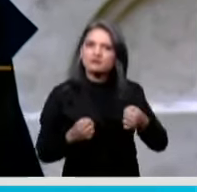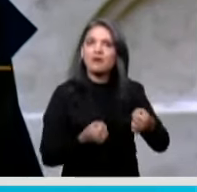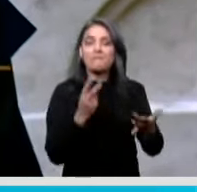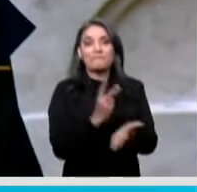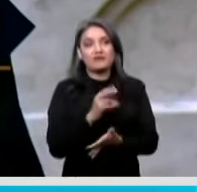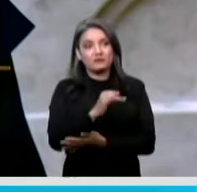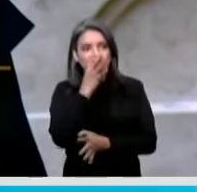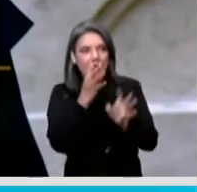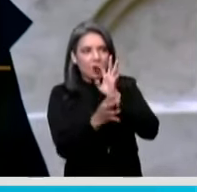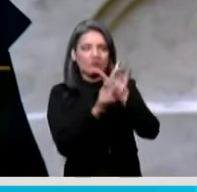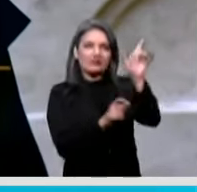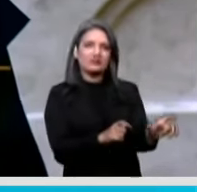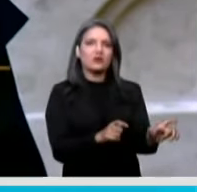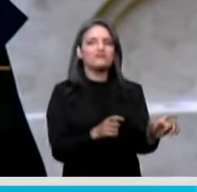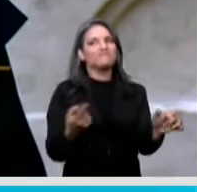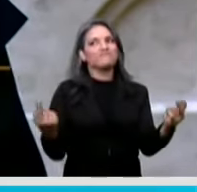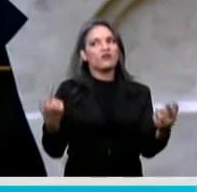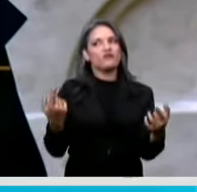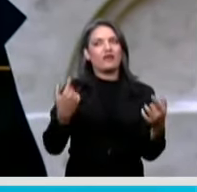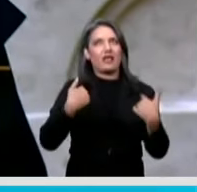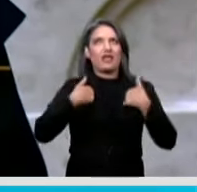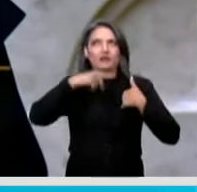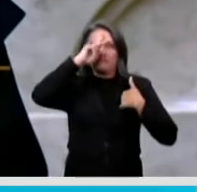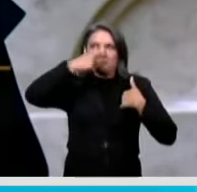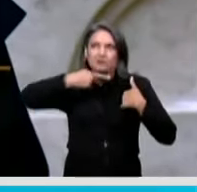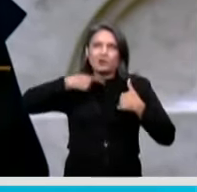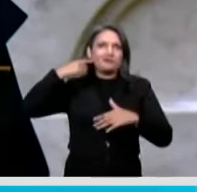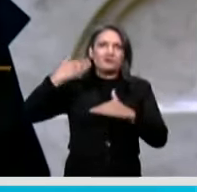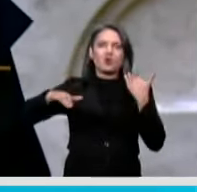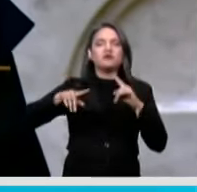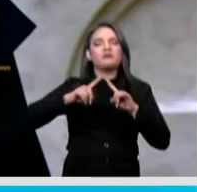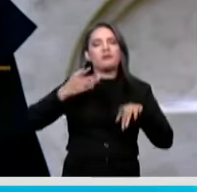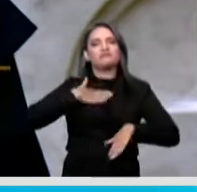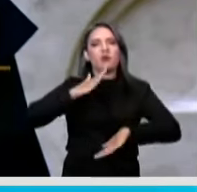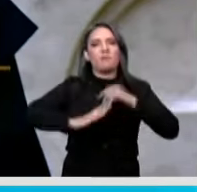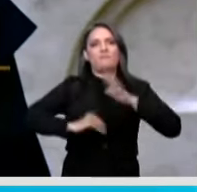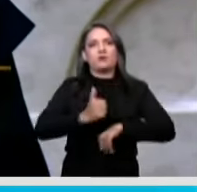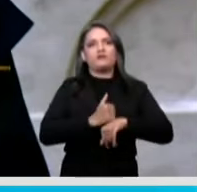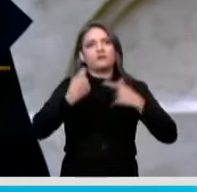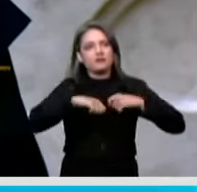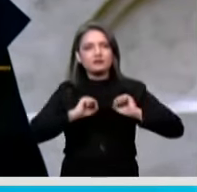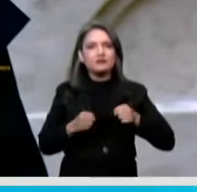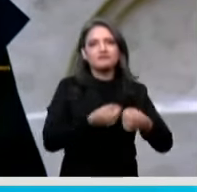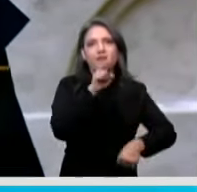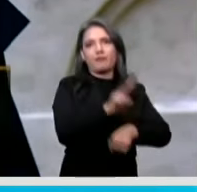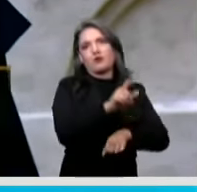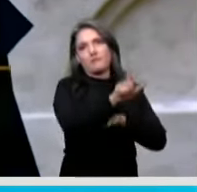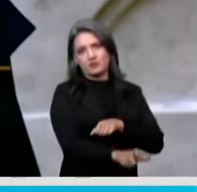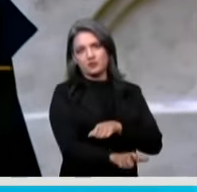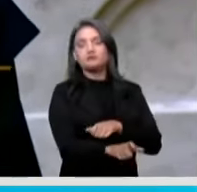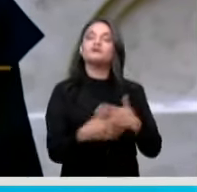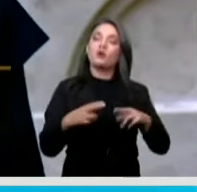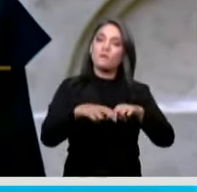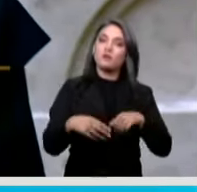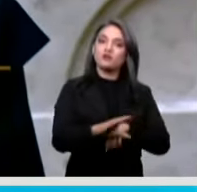um mais do que a média Global consomem mais de 1 e meio do PIB brasileiro tem um custo acima do que custa a justiça de outros países e a resposta muitas